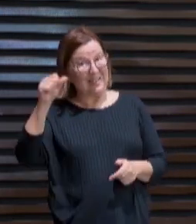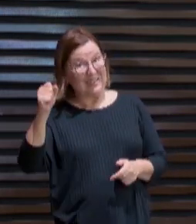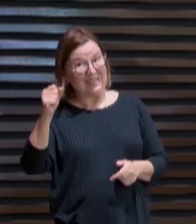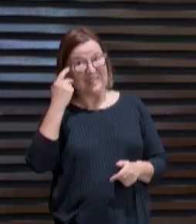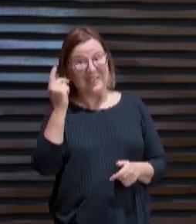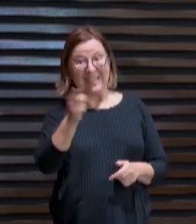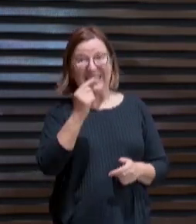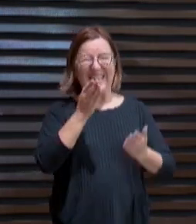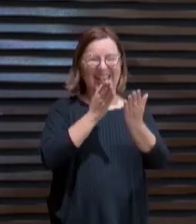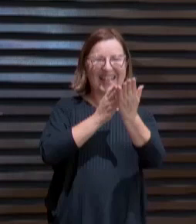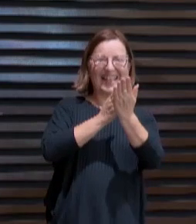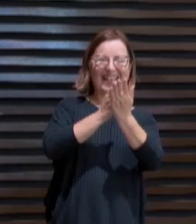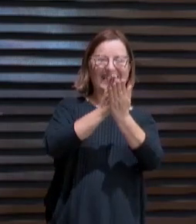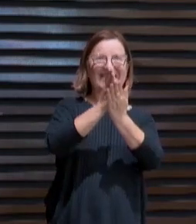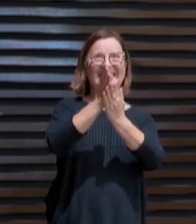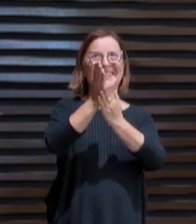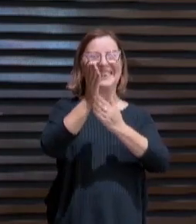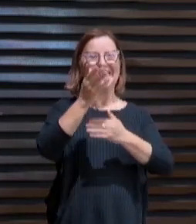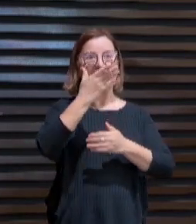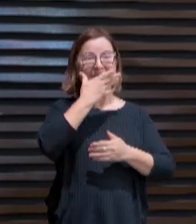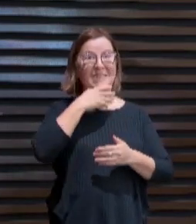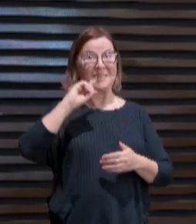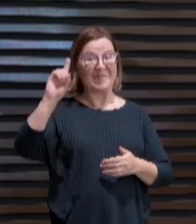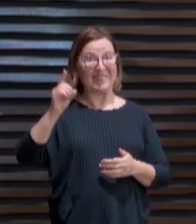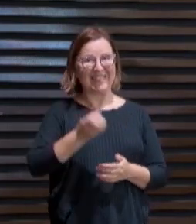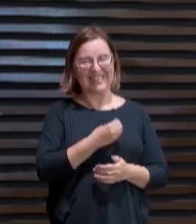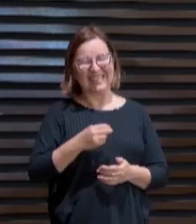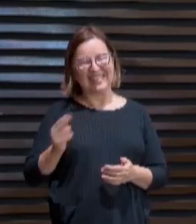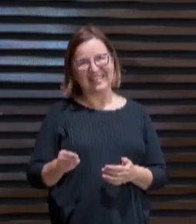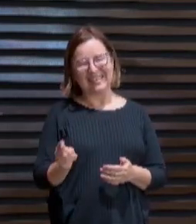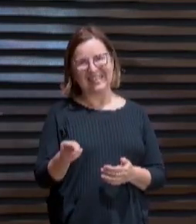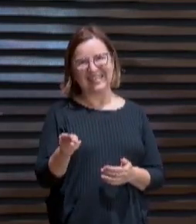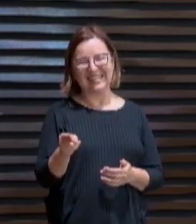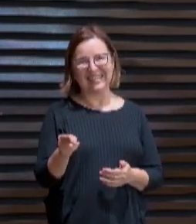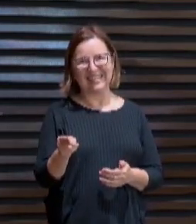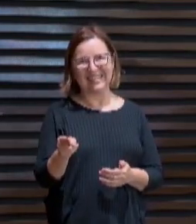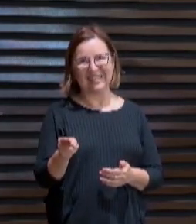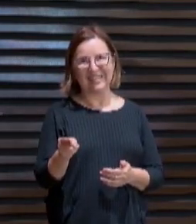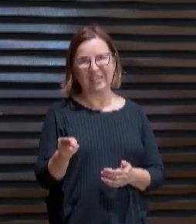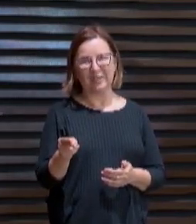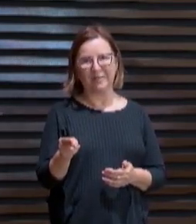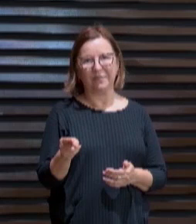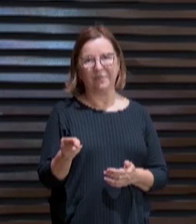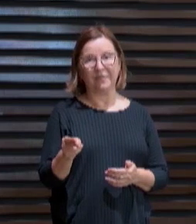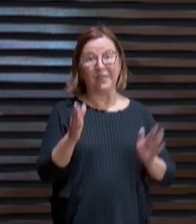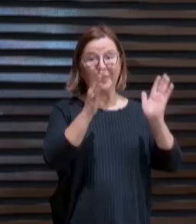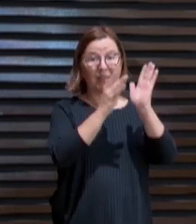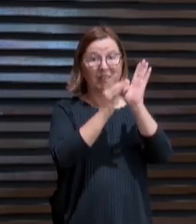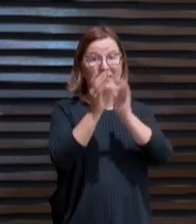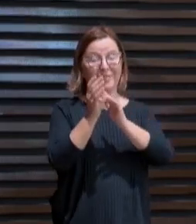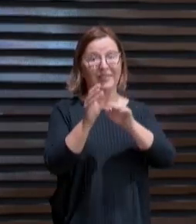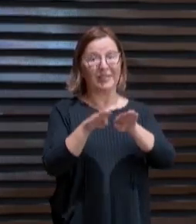acesso ao Pai e à vida eterna, veja que eu estou reafirmando isso aqui, né? Ele também é fiel para nos guardar